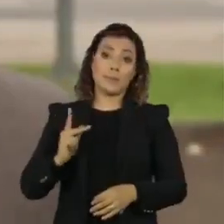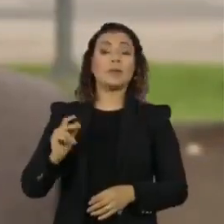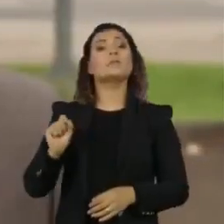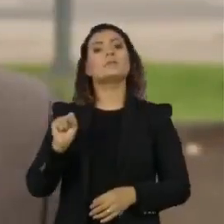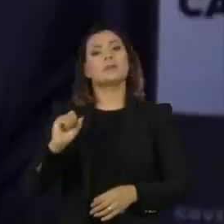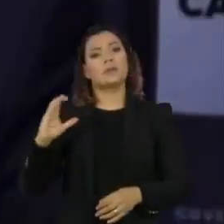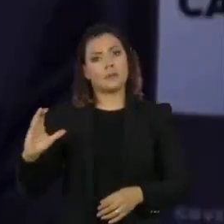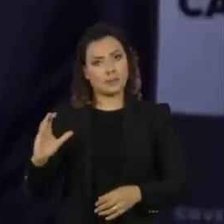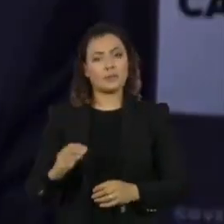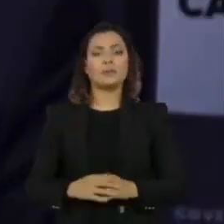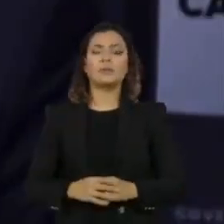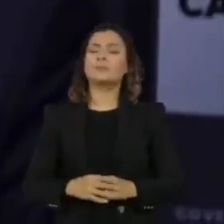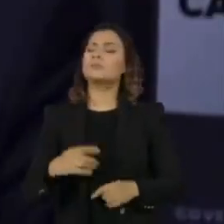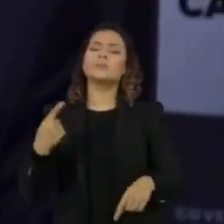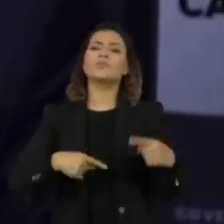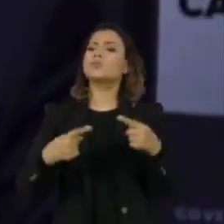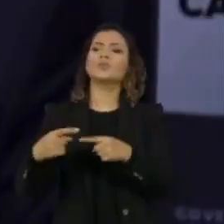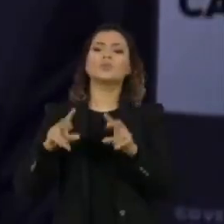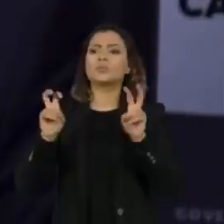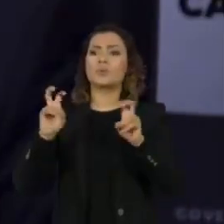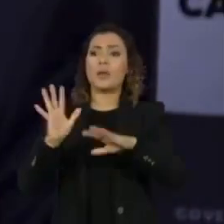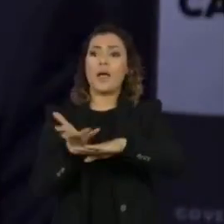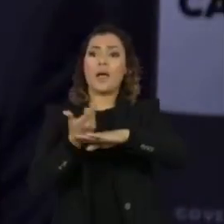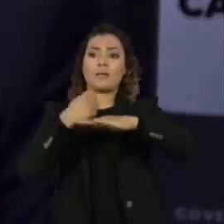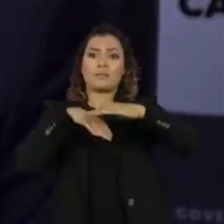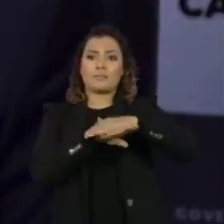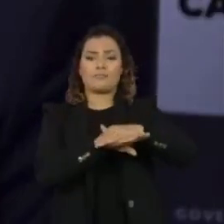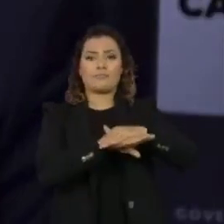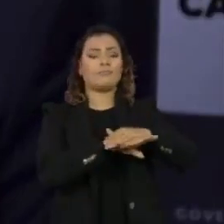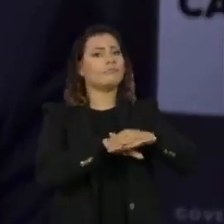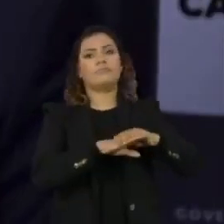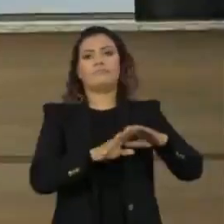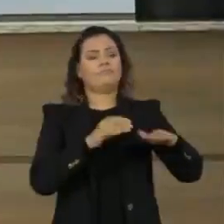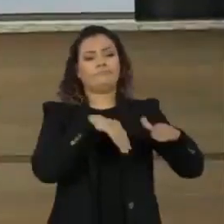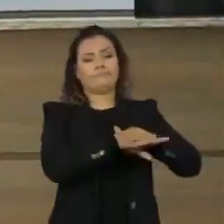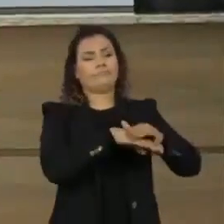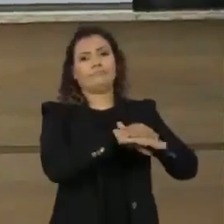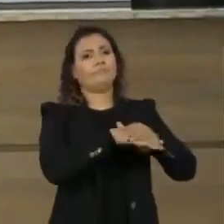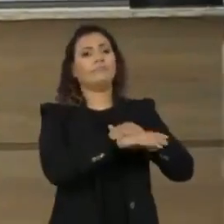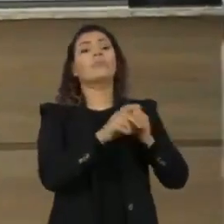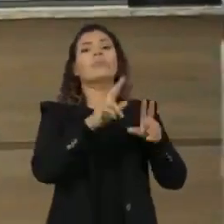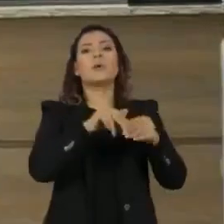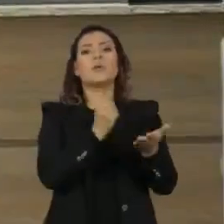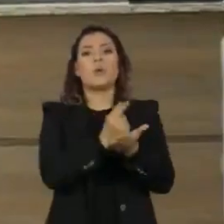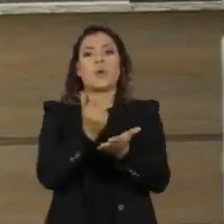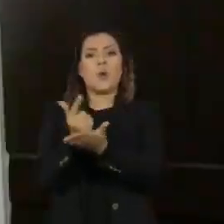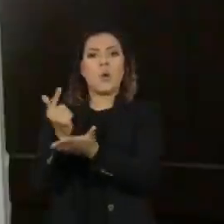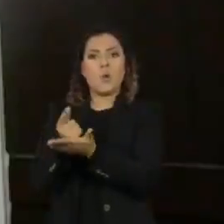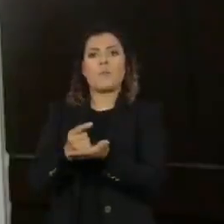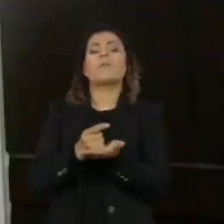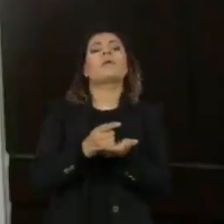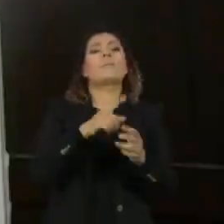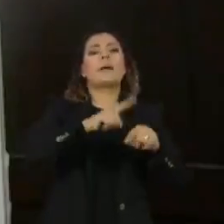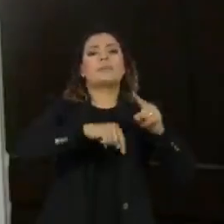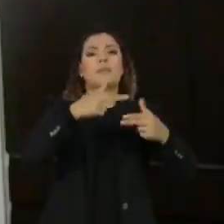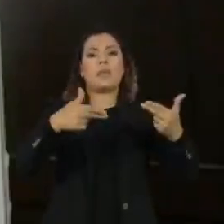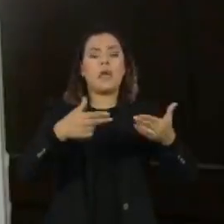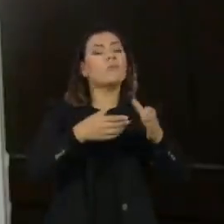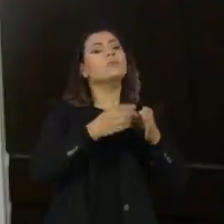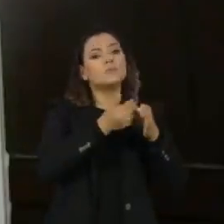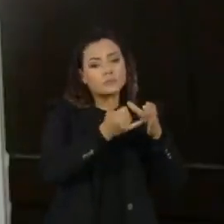de Santa Catarina, que discute o arquivamento da investigação contra o governador pela compra dos respiradores. Ele teve